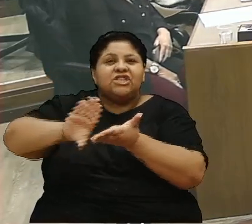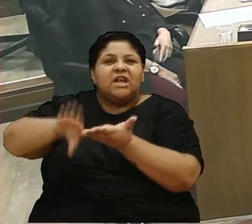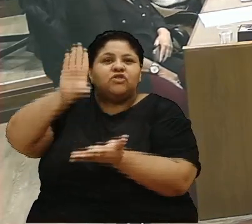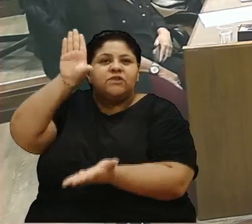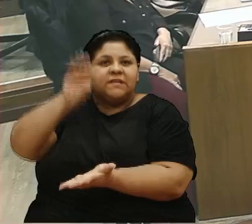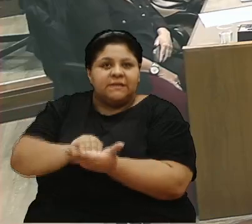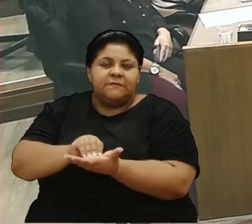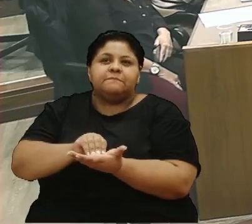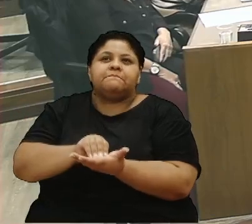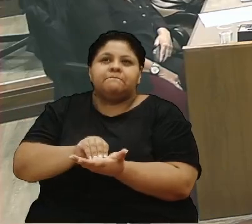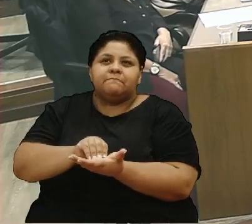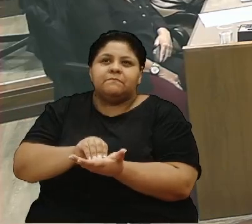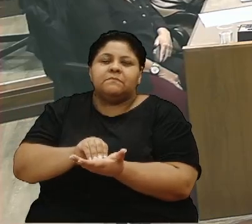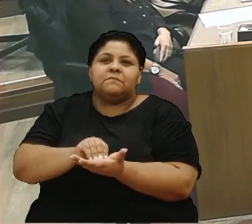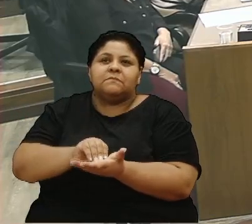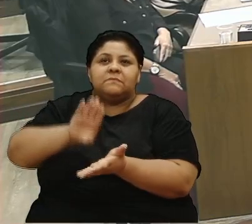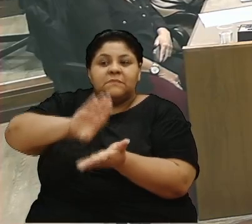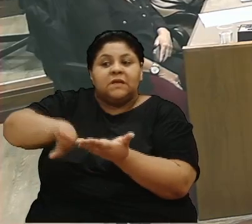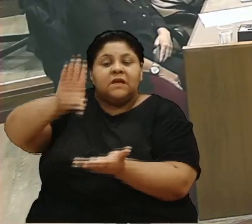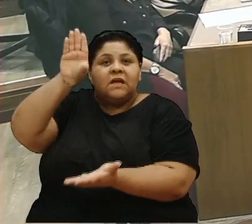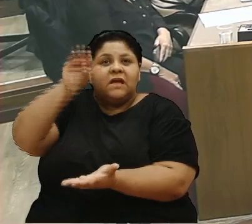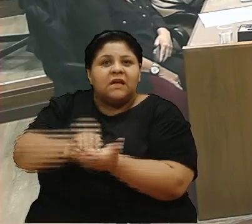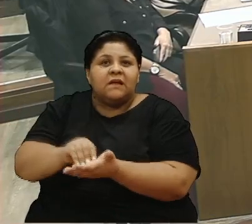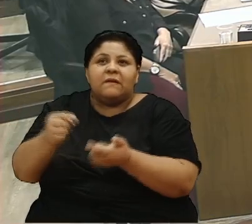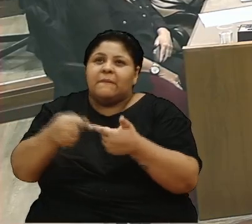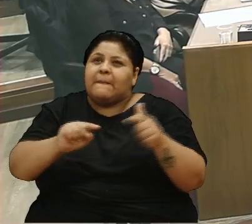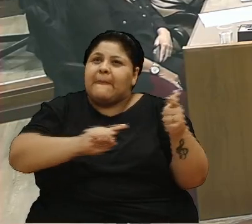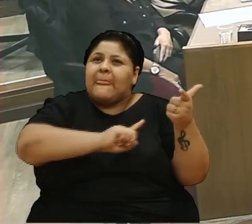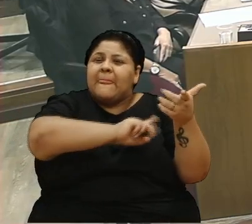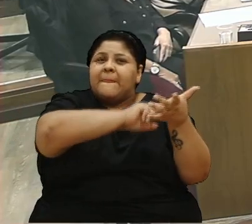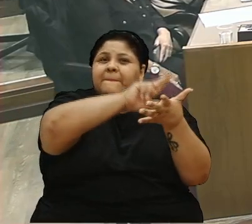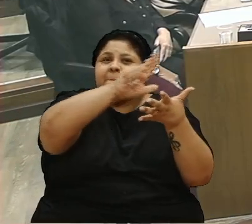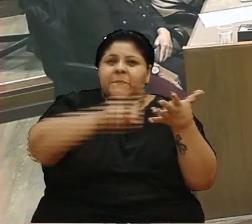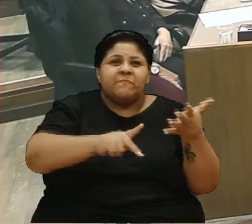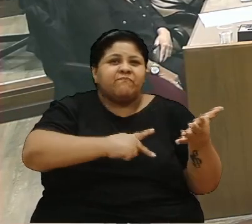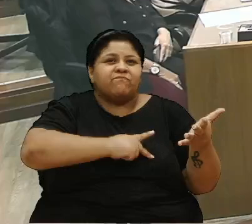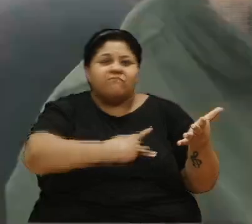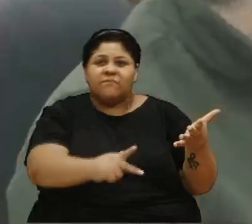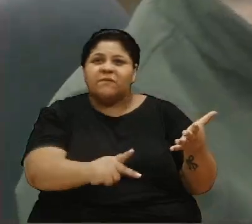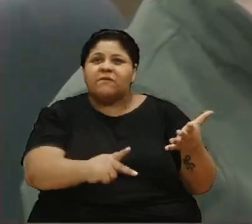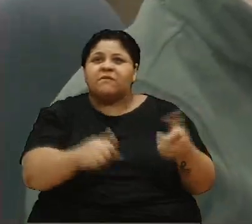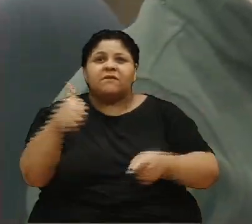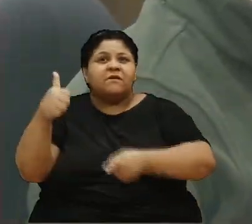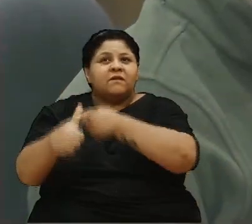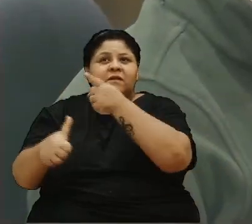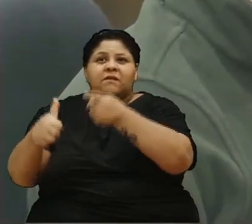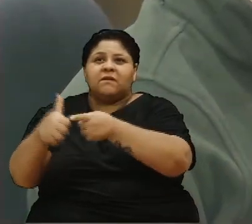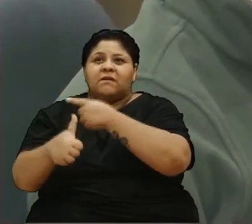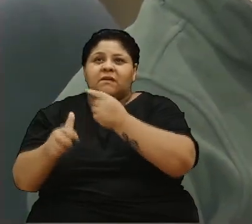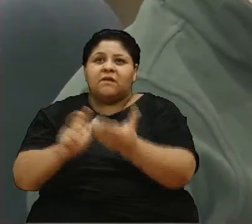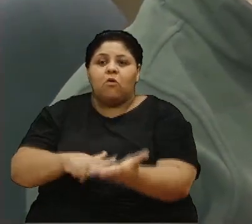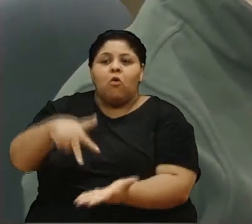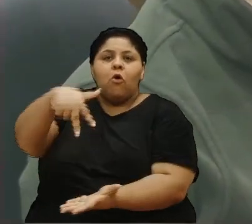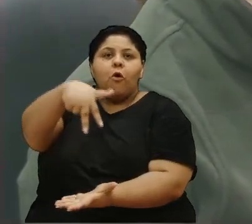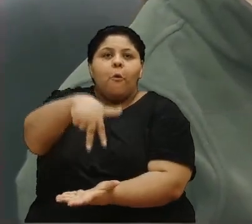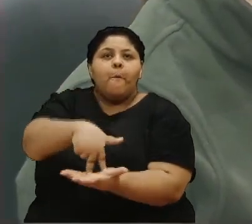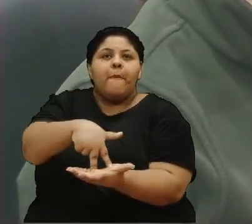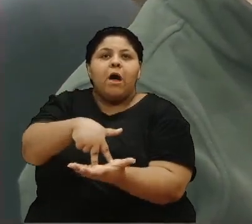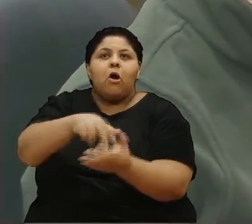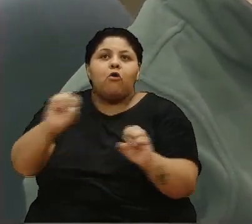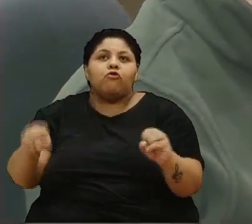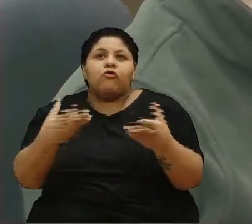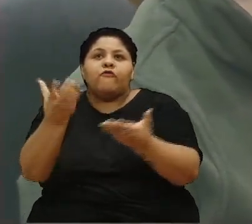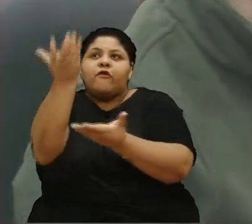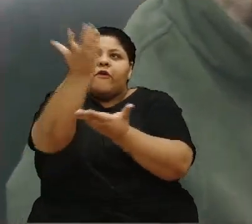não. Retirar dos anais, mas é várias coisas, presidente. Primeiramente, palco da Festa das Colheitas. Eu